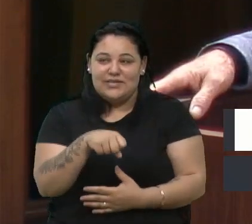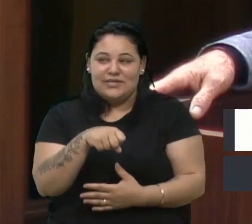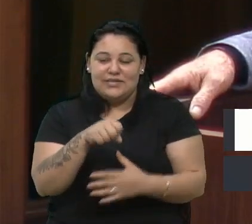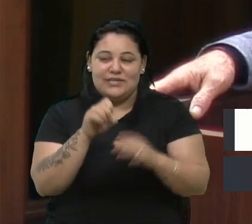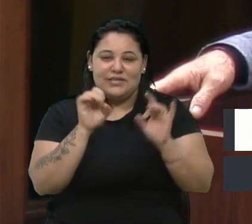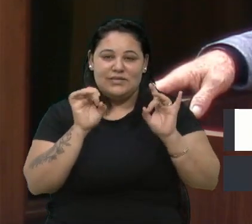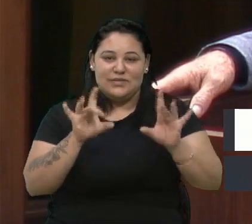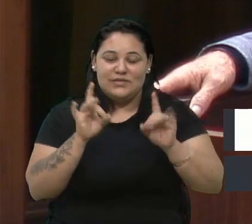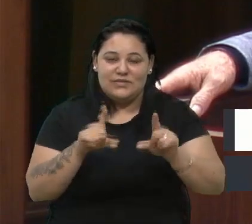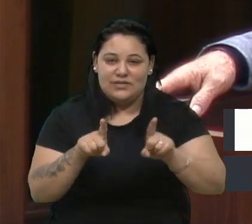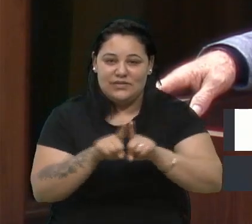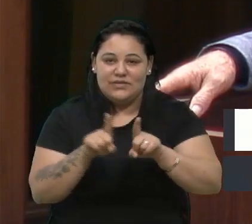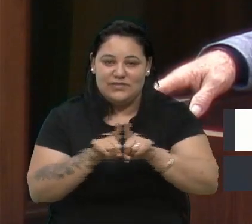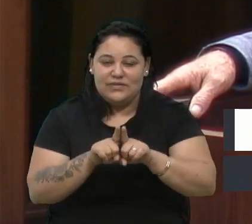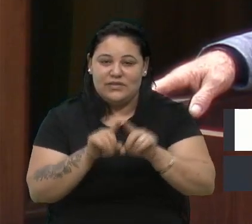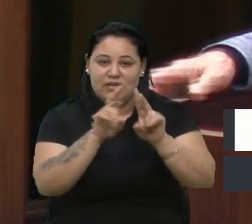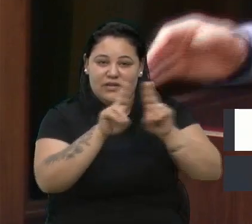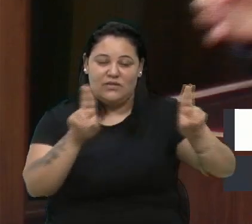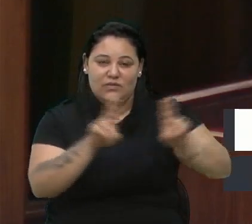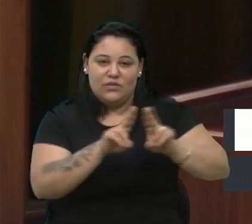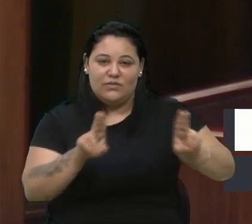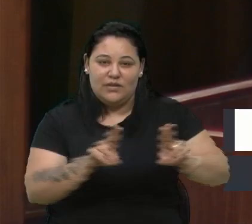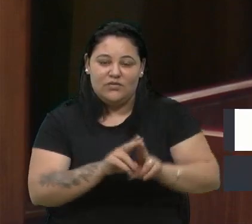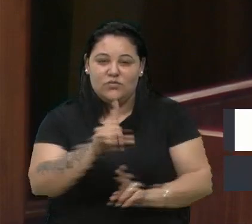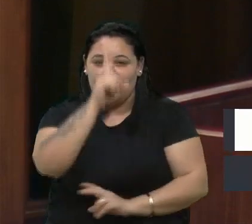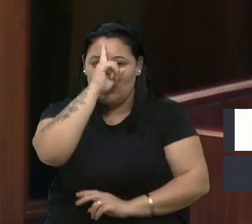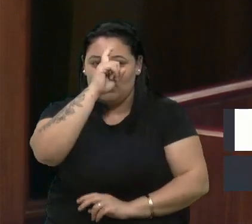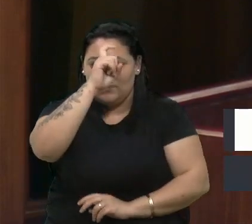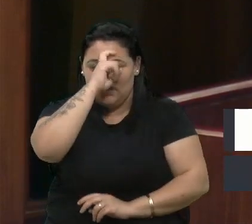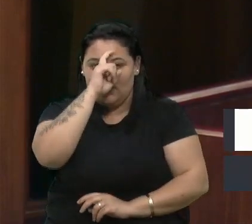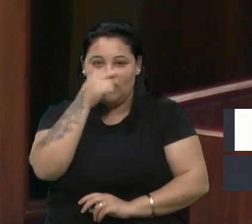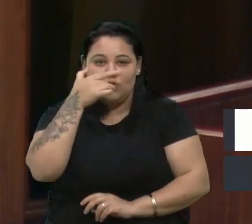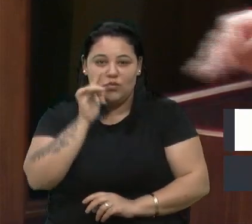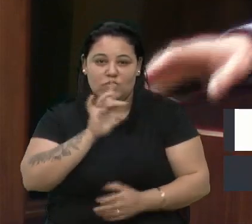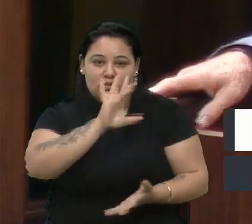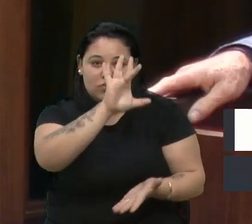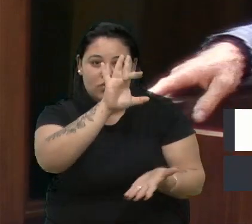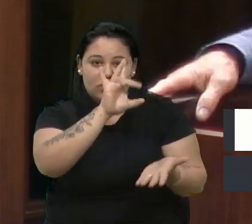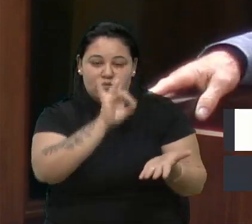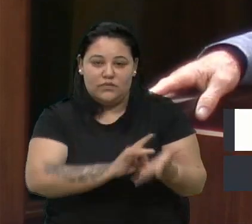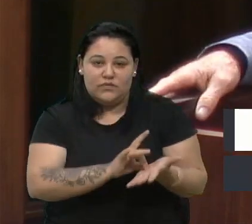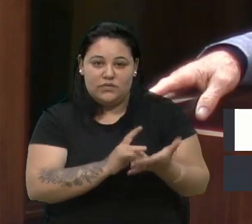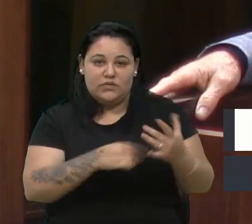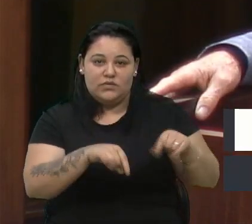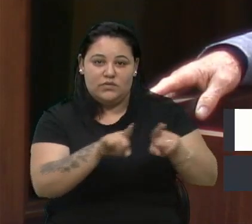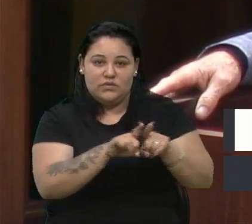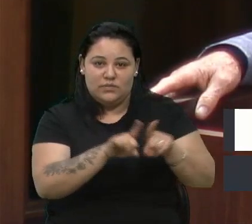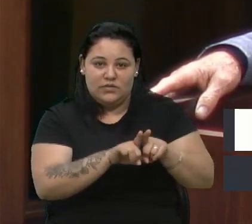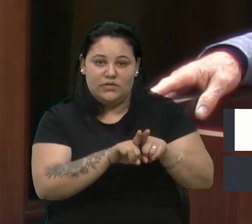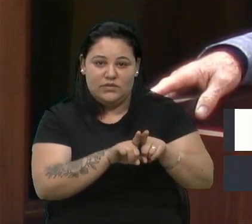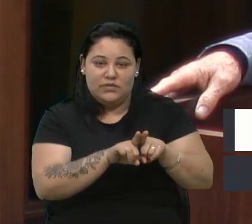especialmente a Unimed por ter implantado, inaugurado ontem, a ala da